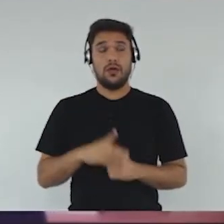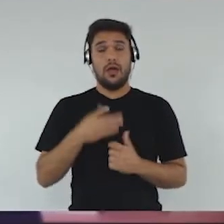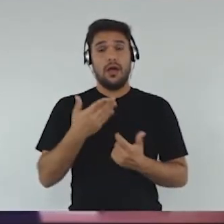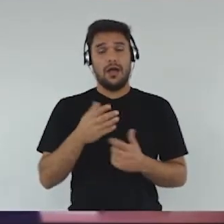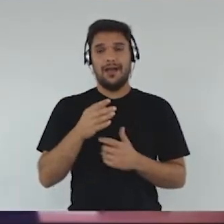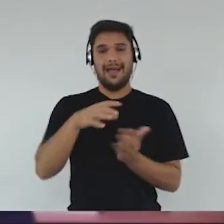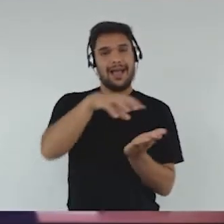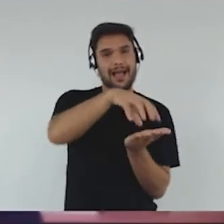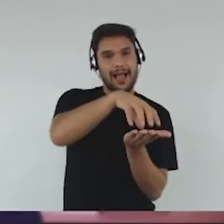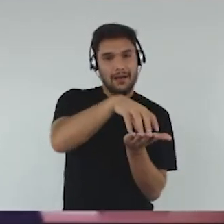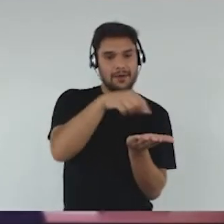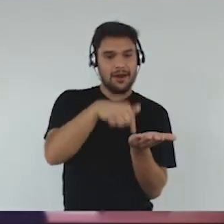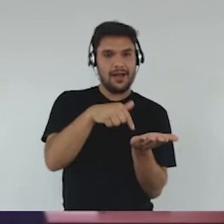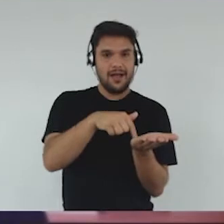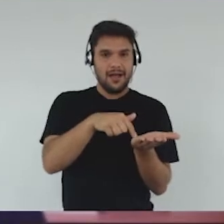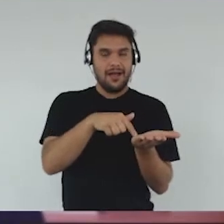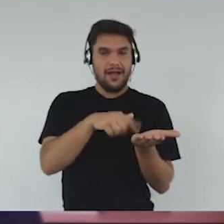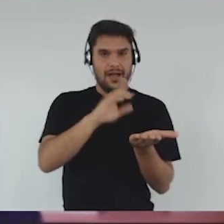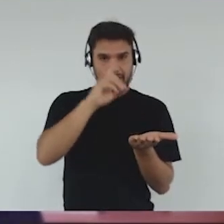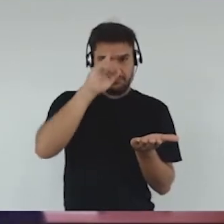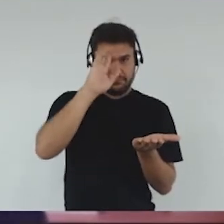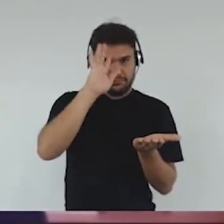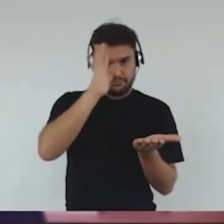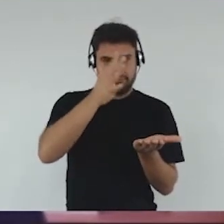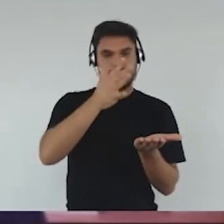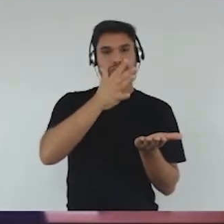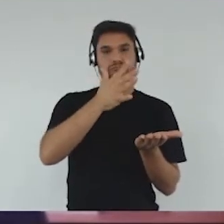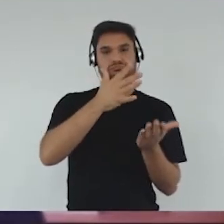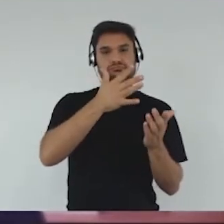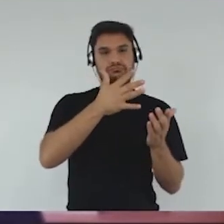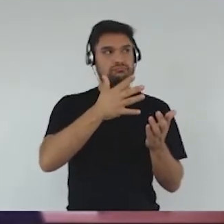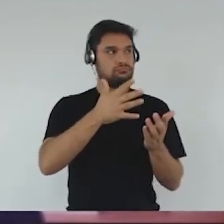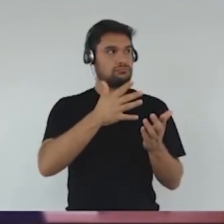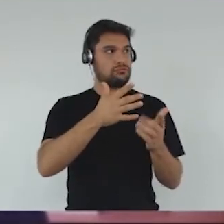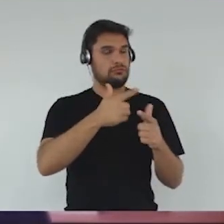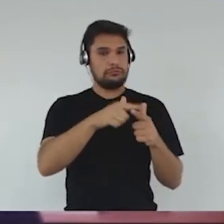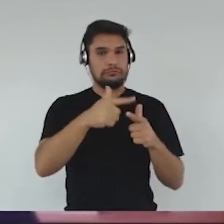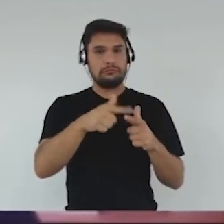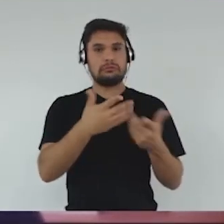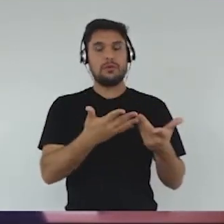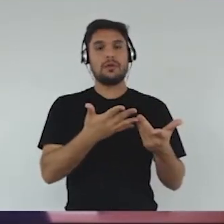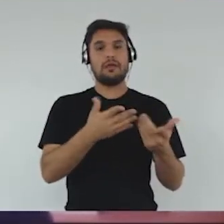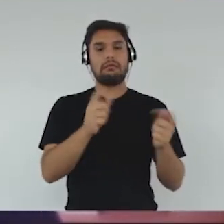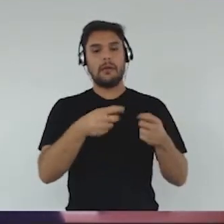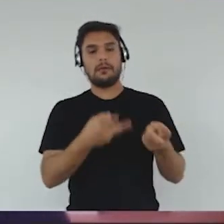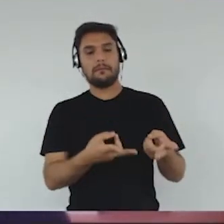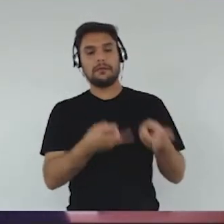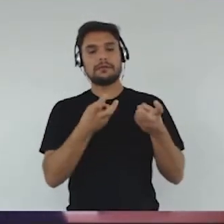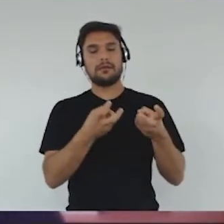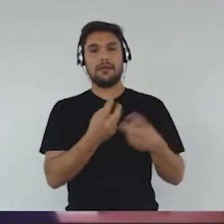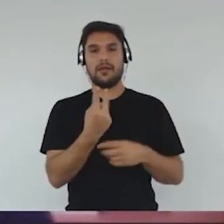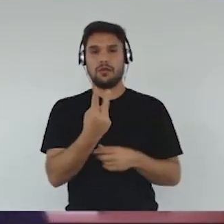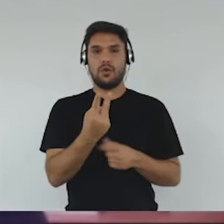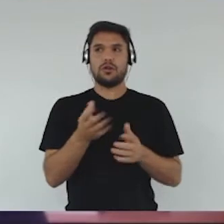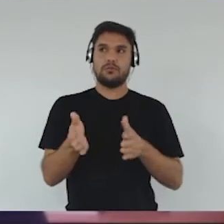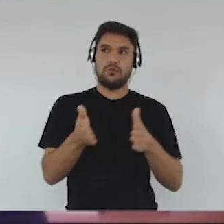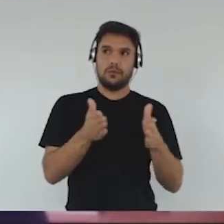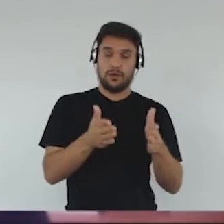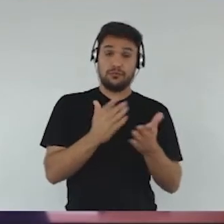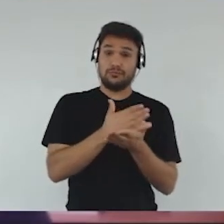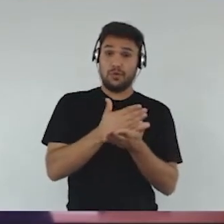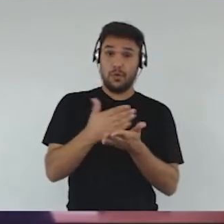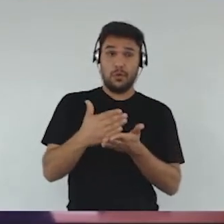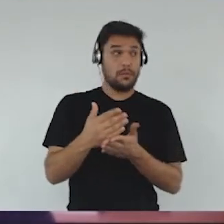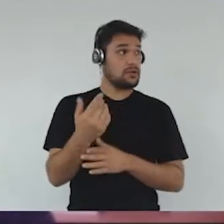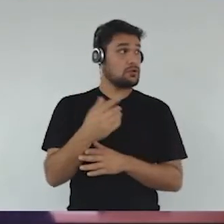câmaras arbitrais no período da pandemia podem ser verificadas em dois planos distintos.